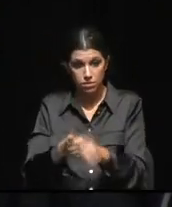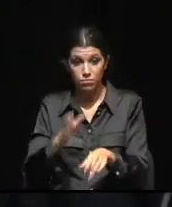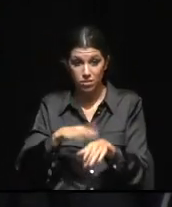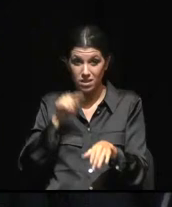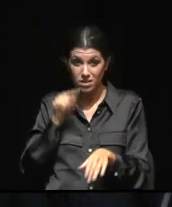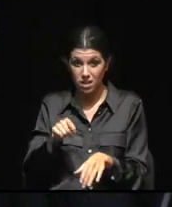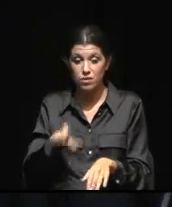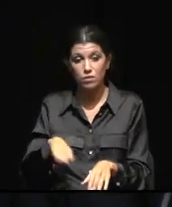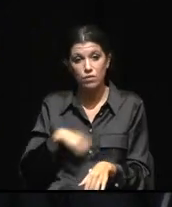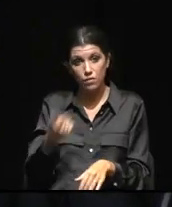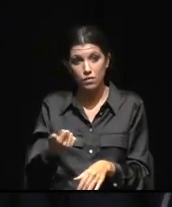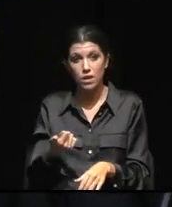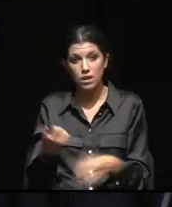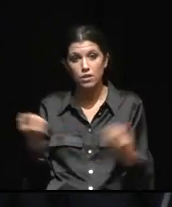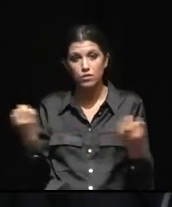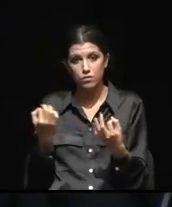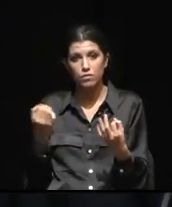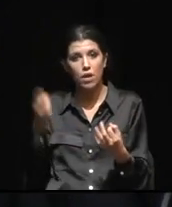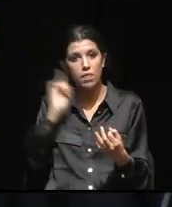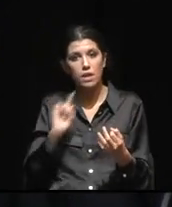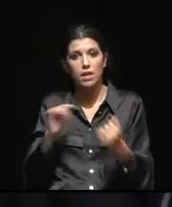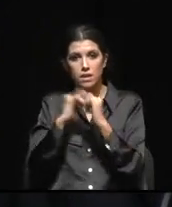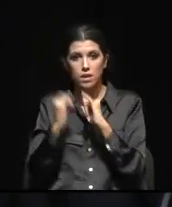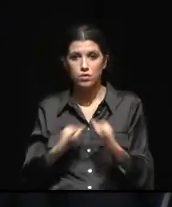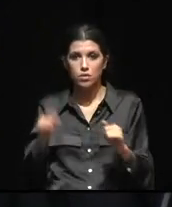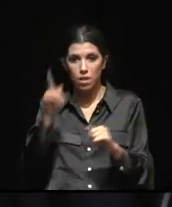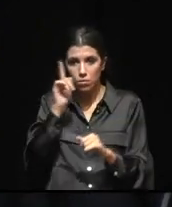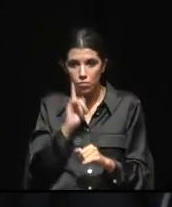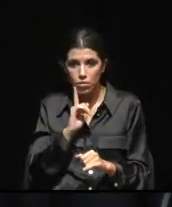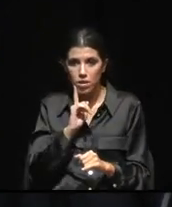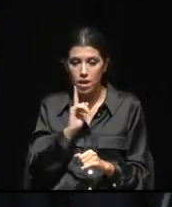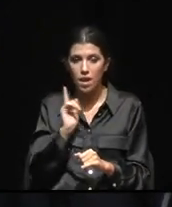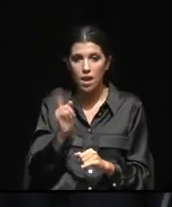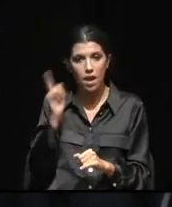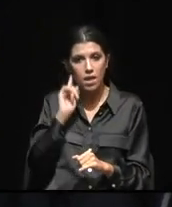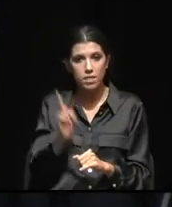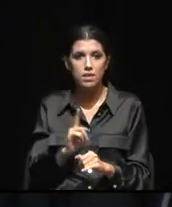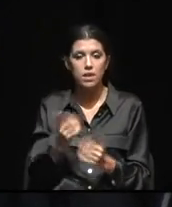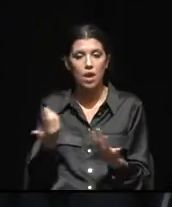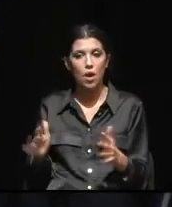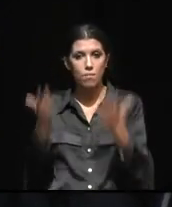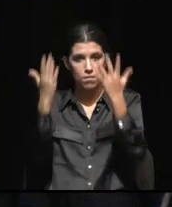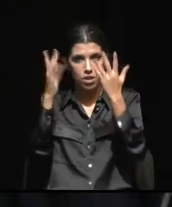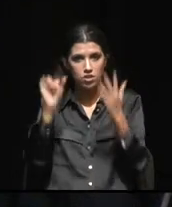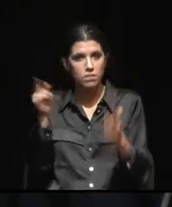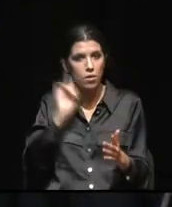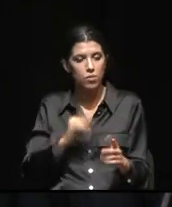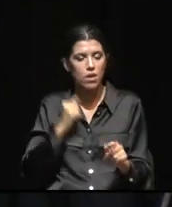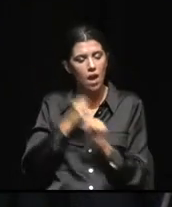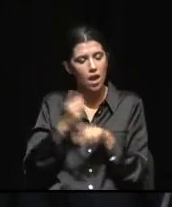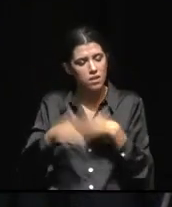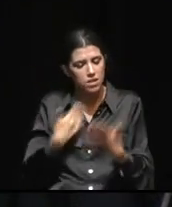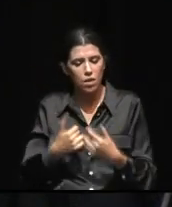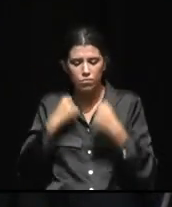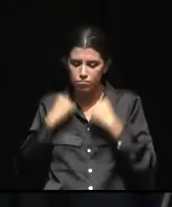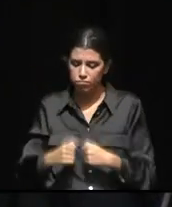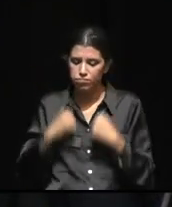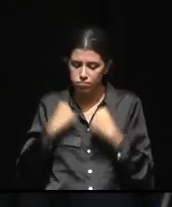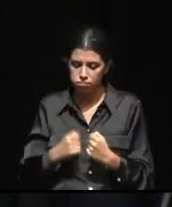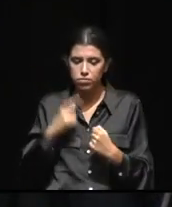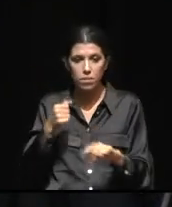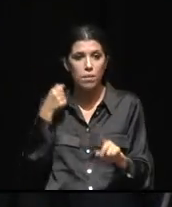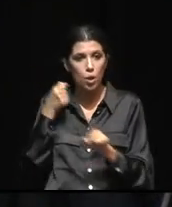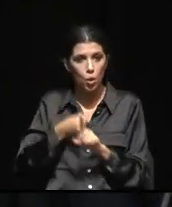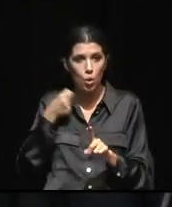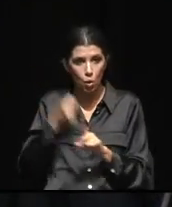isso mesmo Os Verdes entendem que o dia internacional da mulher é um dia de homenagem Mas também de ação de reivindicação e de